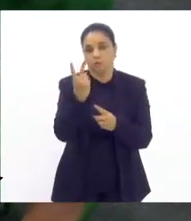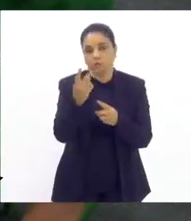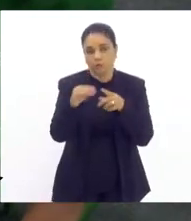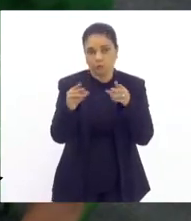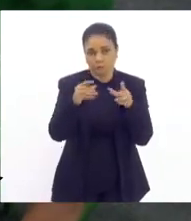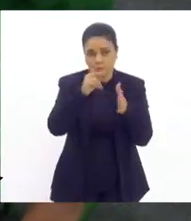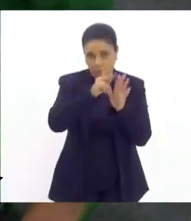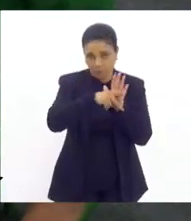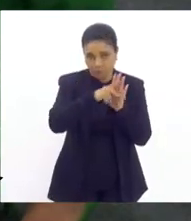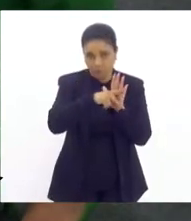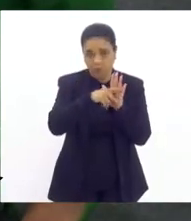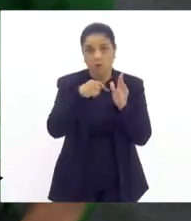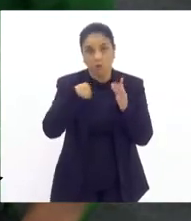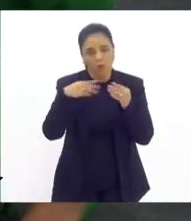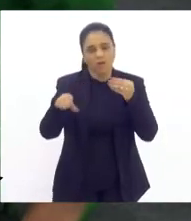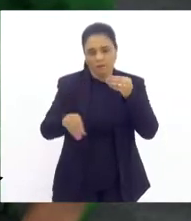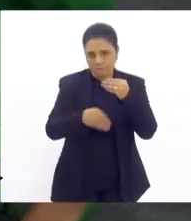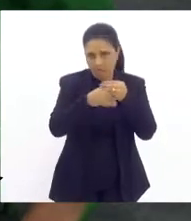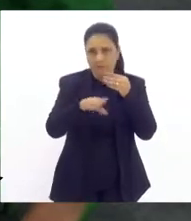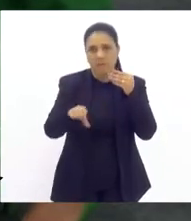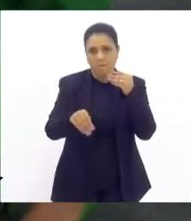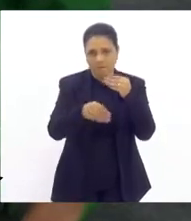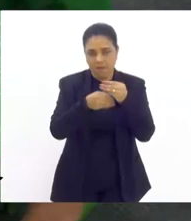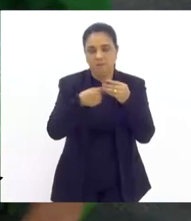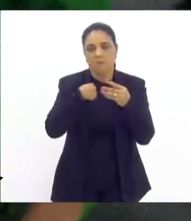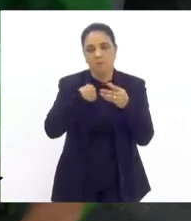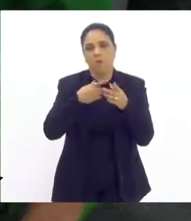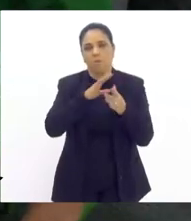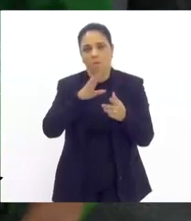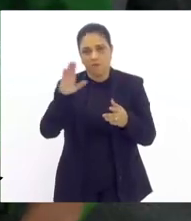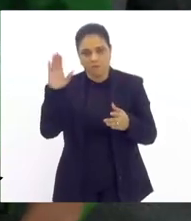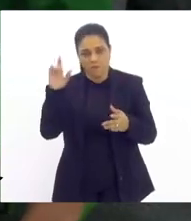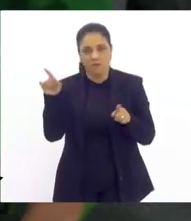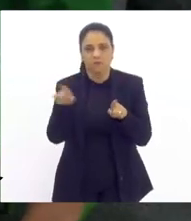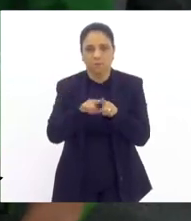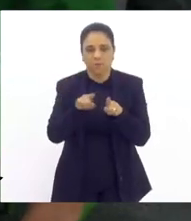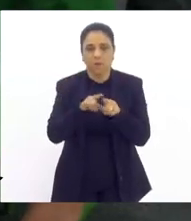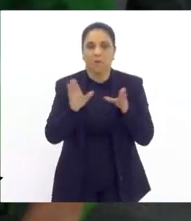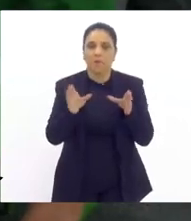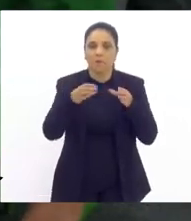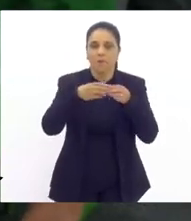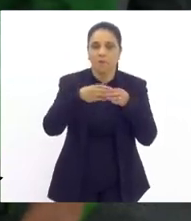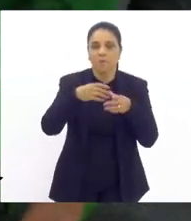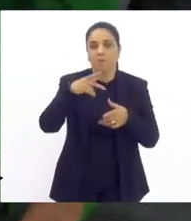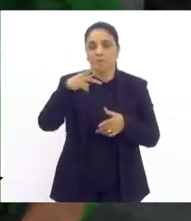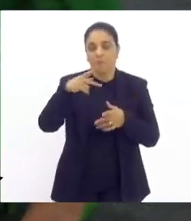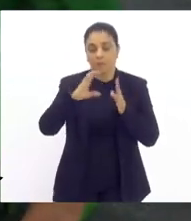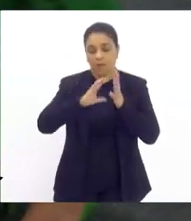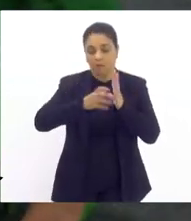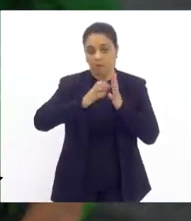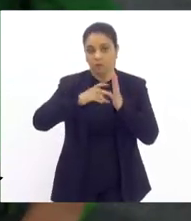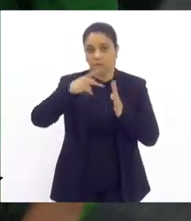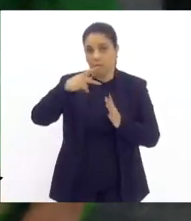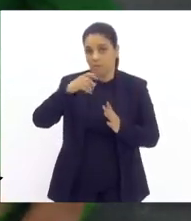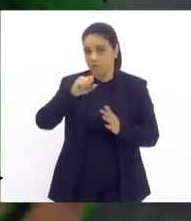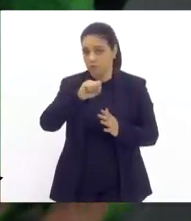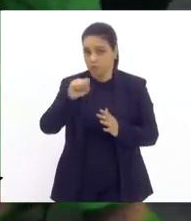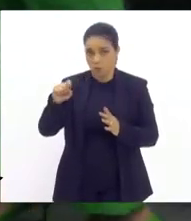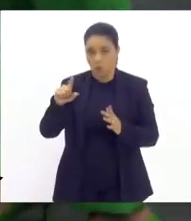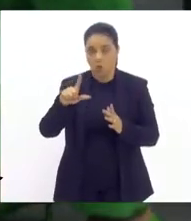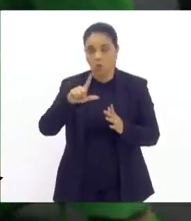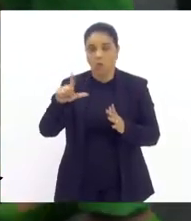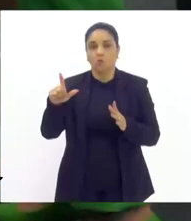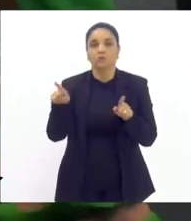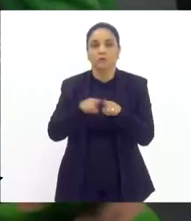nós fizemos emendas meu mandato e a bancada do pessoal fez algumas emendas e uma dos detalhes que não chamou atenção